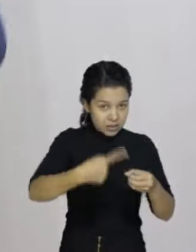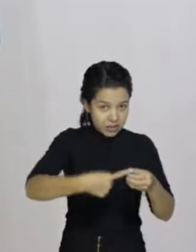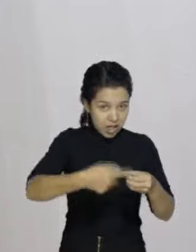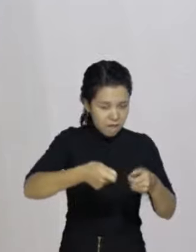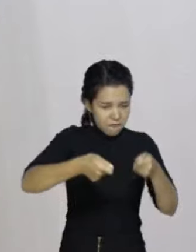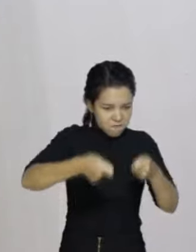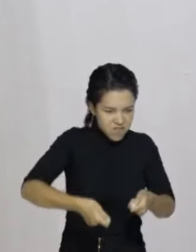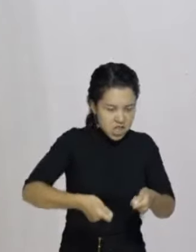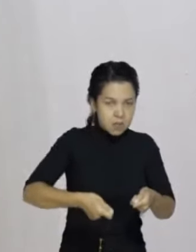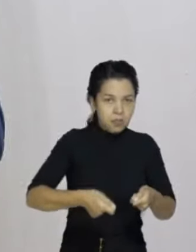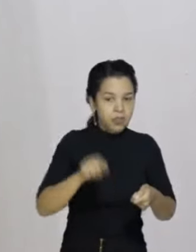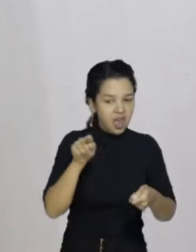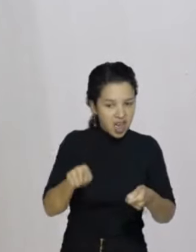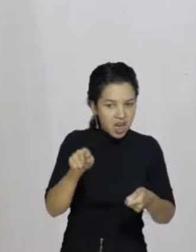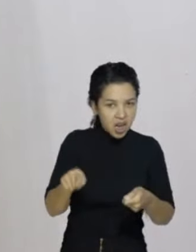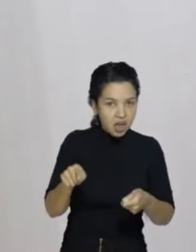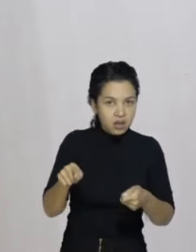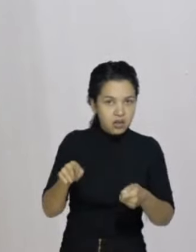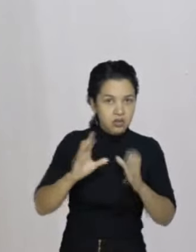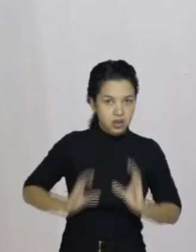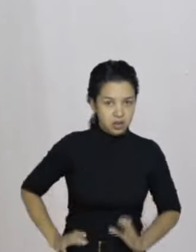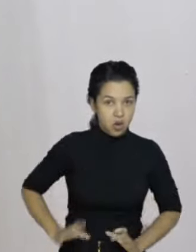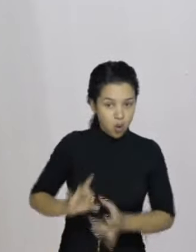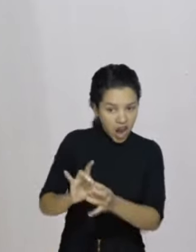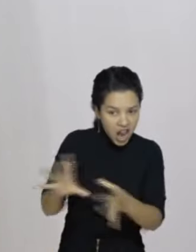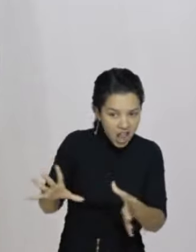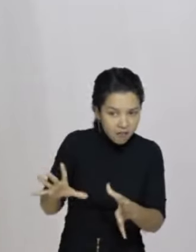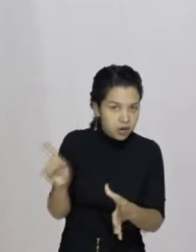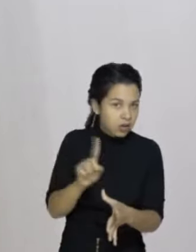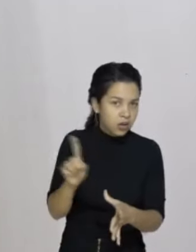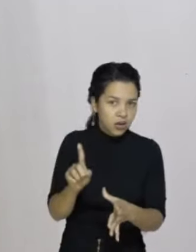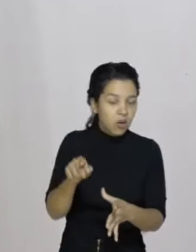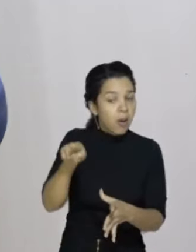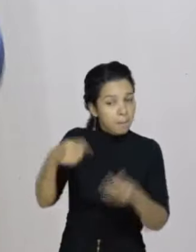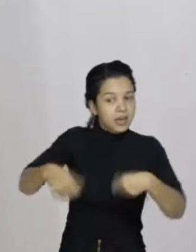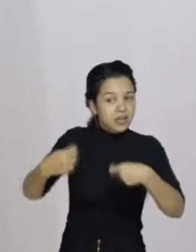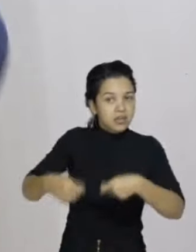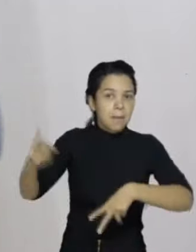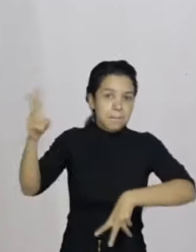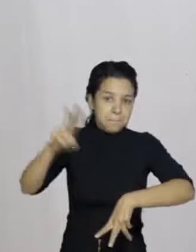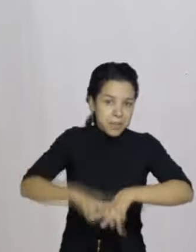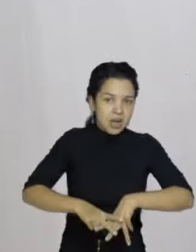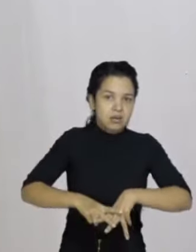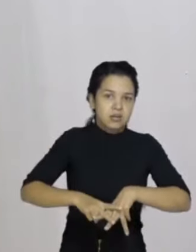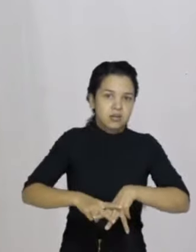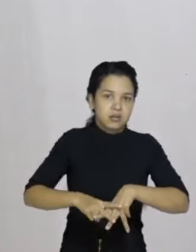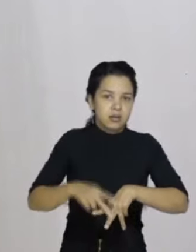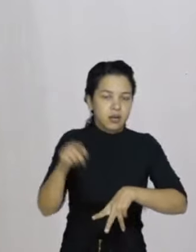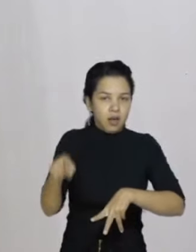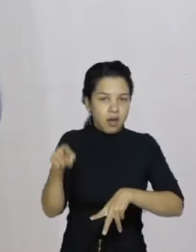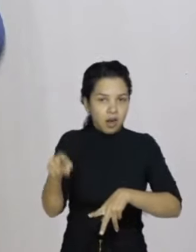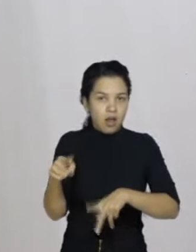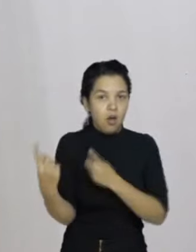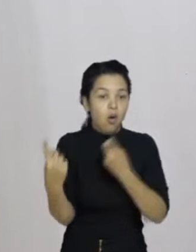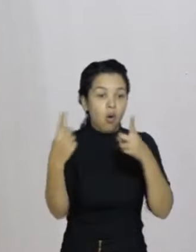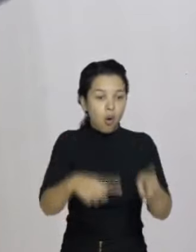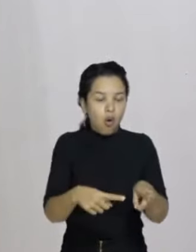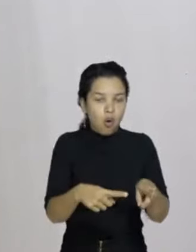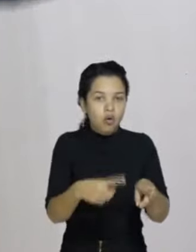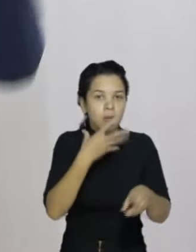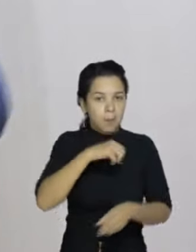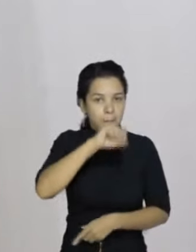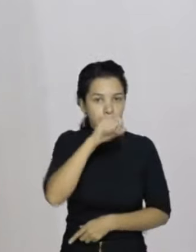cidadão não estaria solto ele deveria estar preso teve um atentado quanto para o padrasto deveria estar